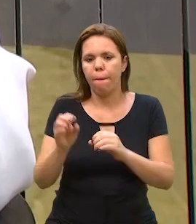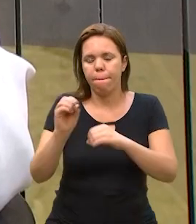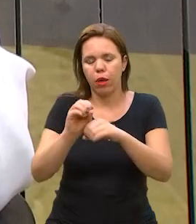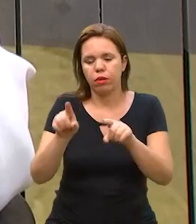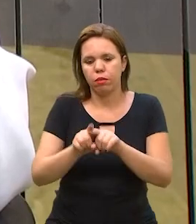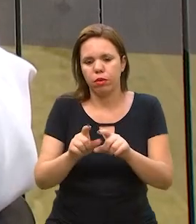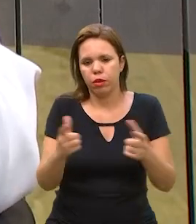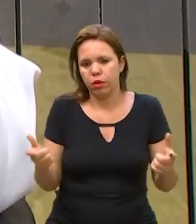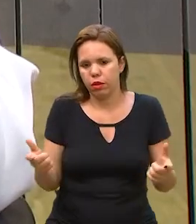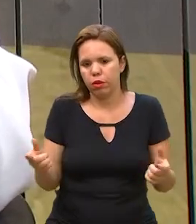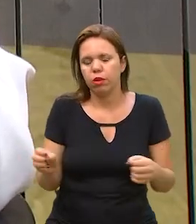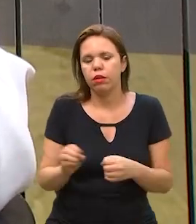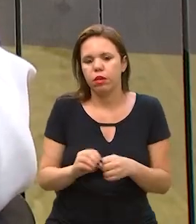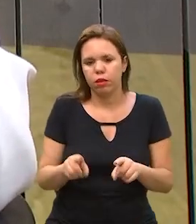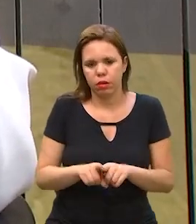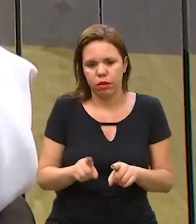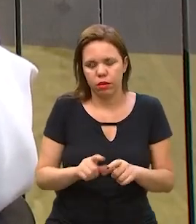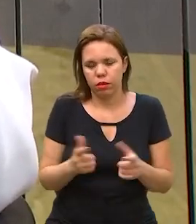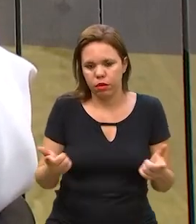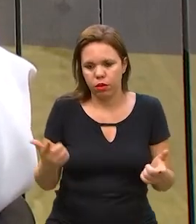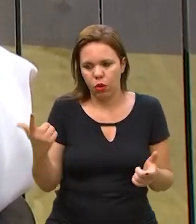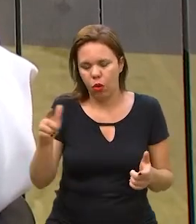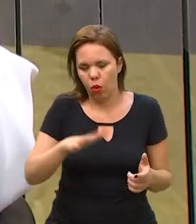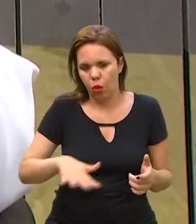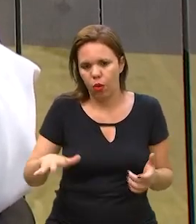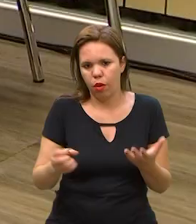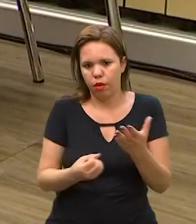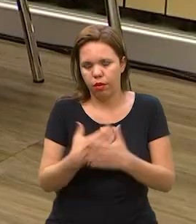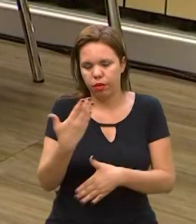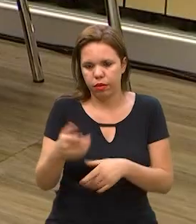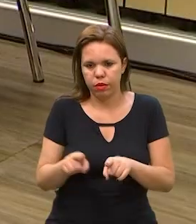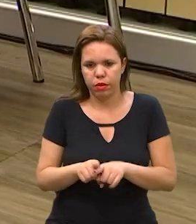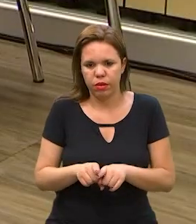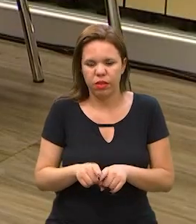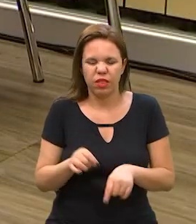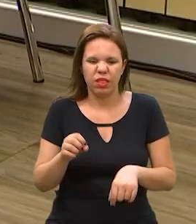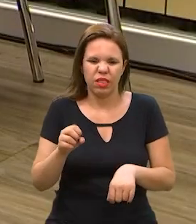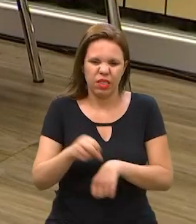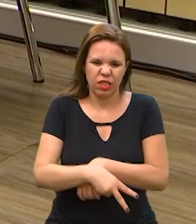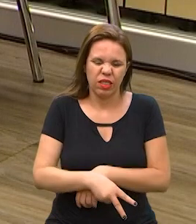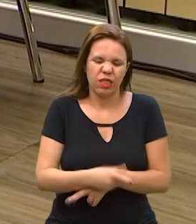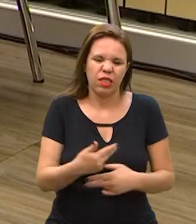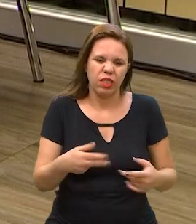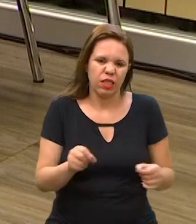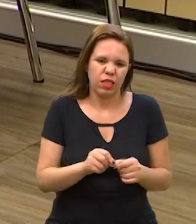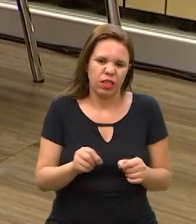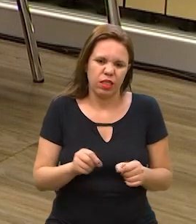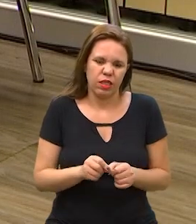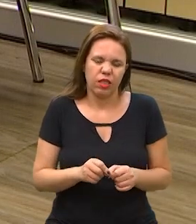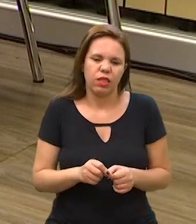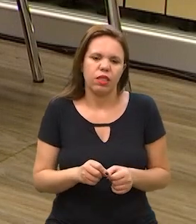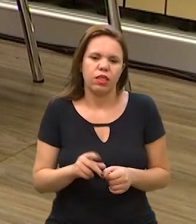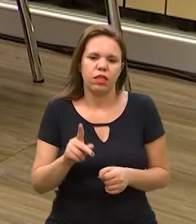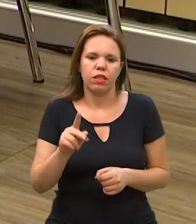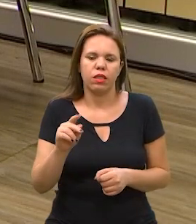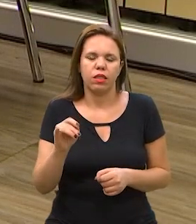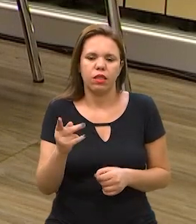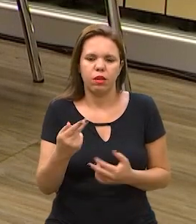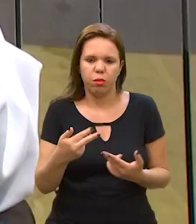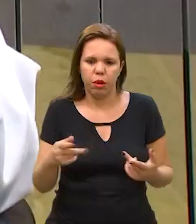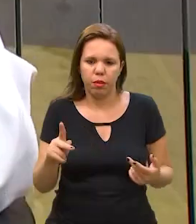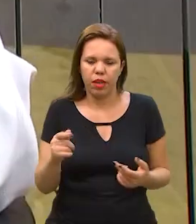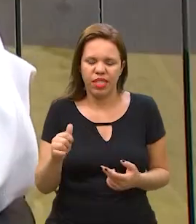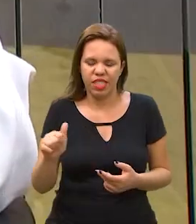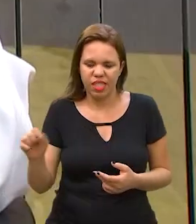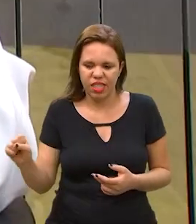no câncer de próstata, ele pode estar aumentado em outras situações. Infecções, inflamações, na hiperplasia benigna da